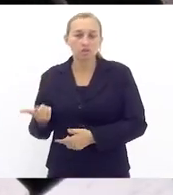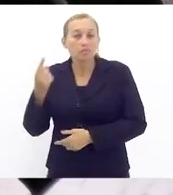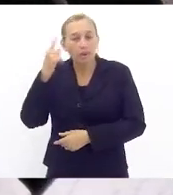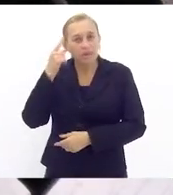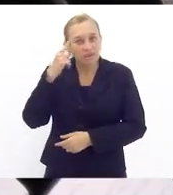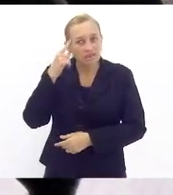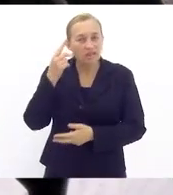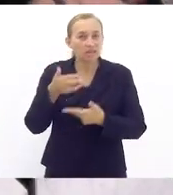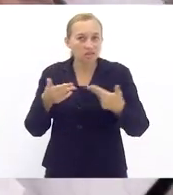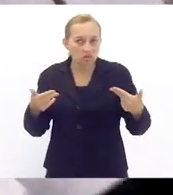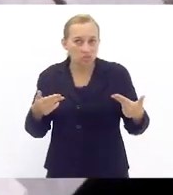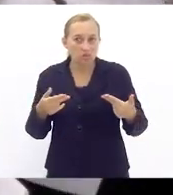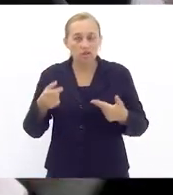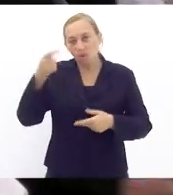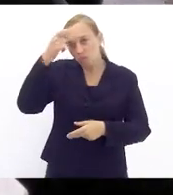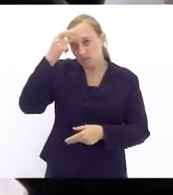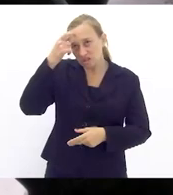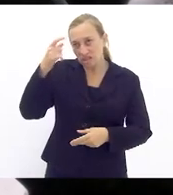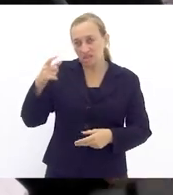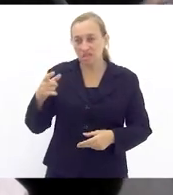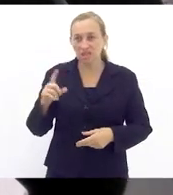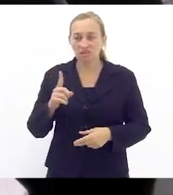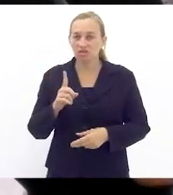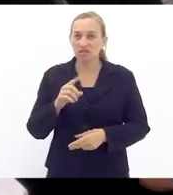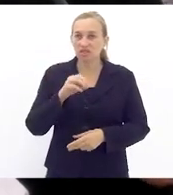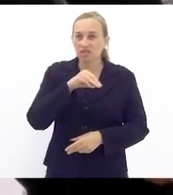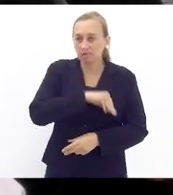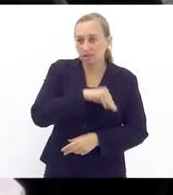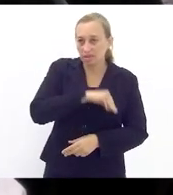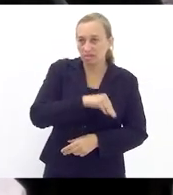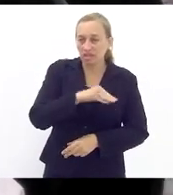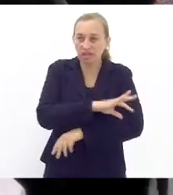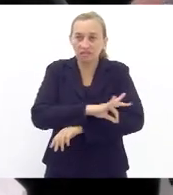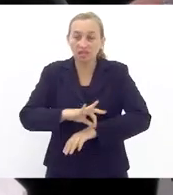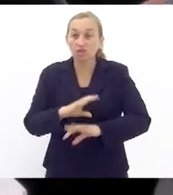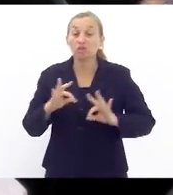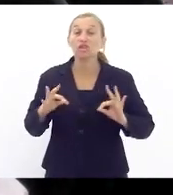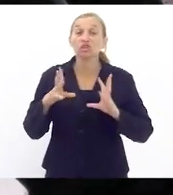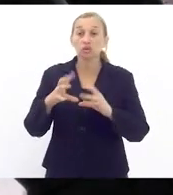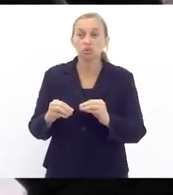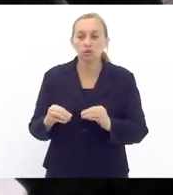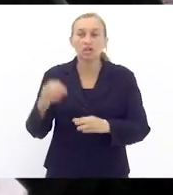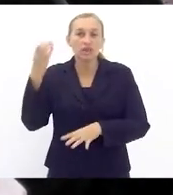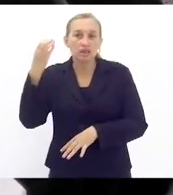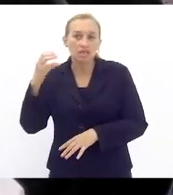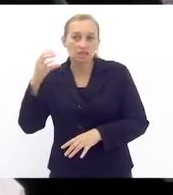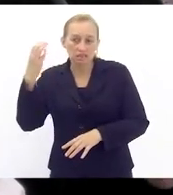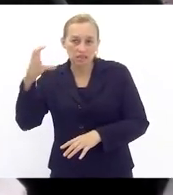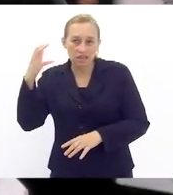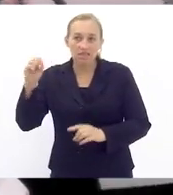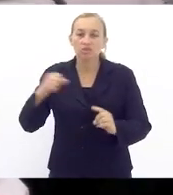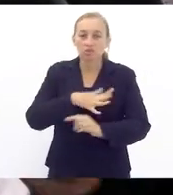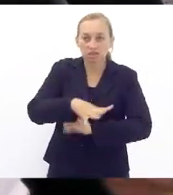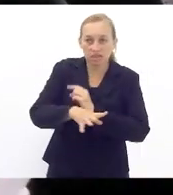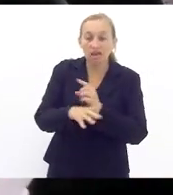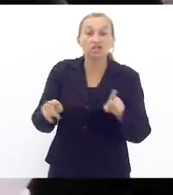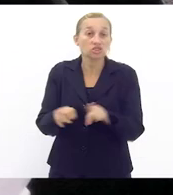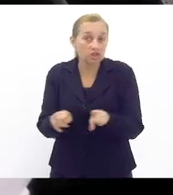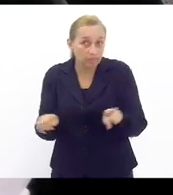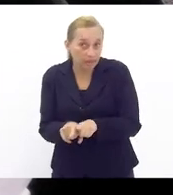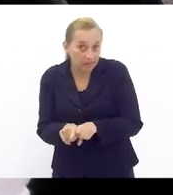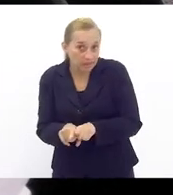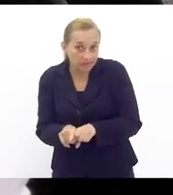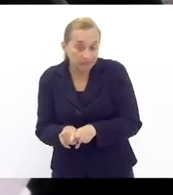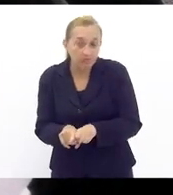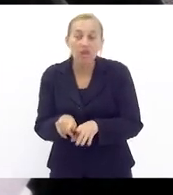as coisas quando eu falo consciência não tá falando de matemática e física eu tô falando de todas as ciências ciências sociais também né todas as